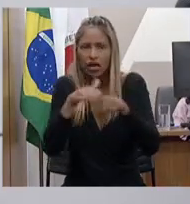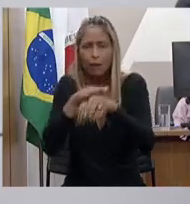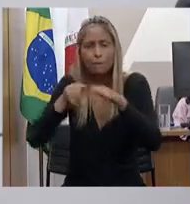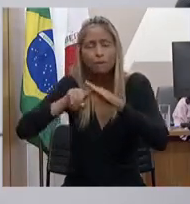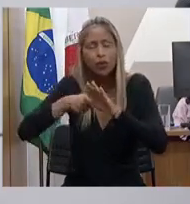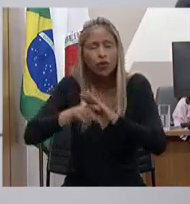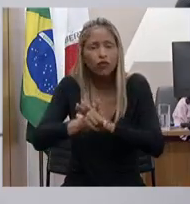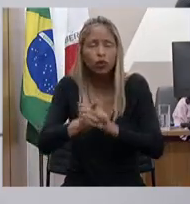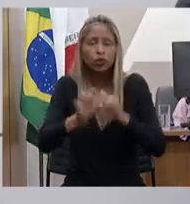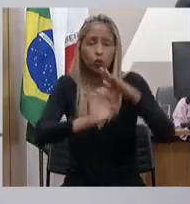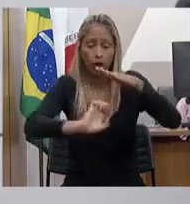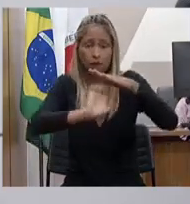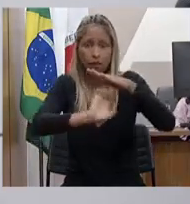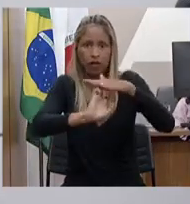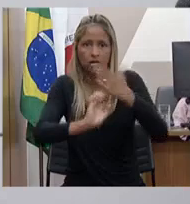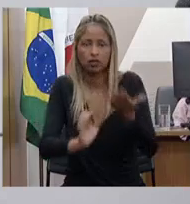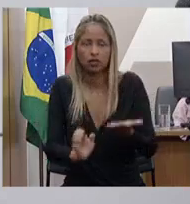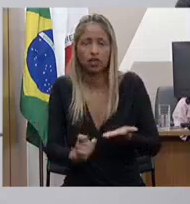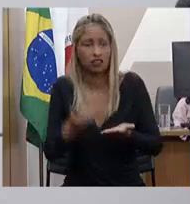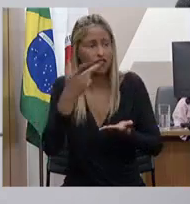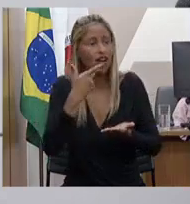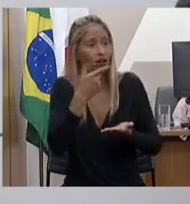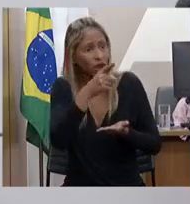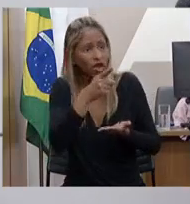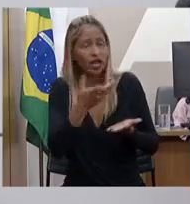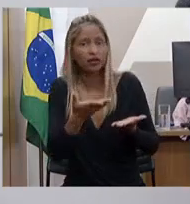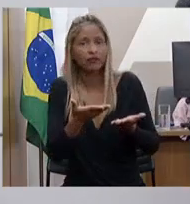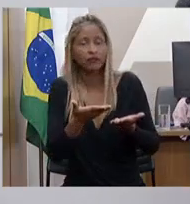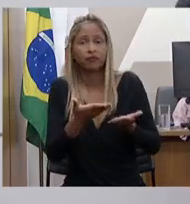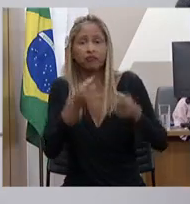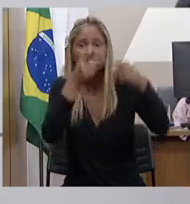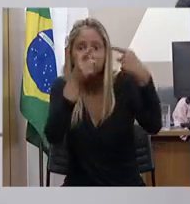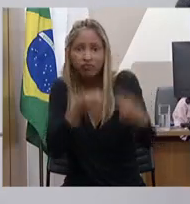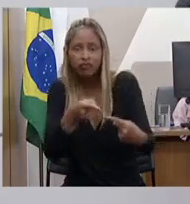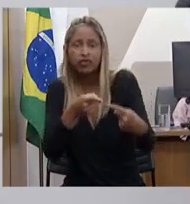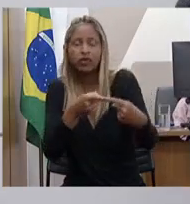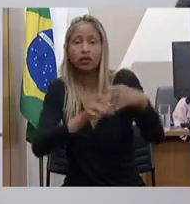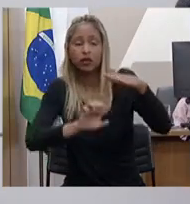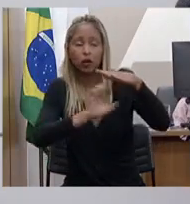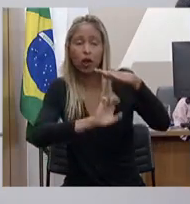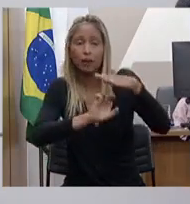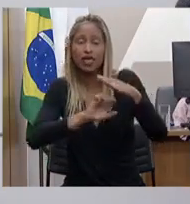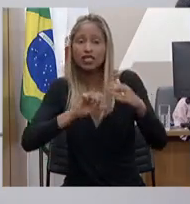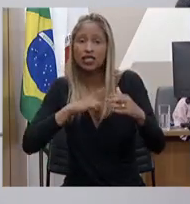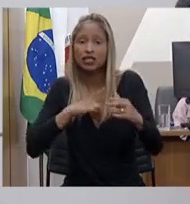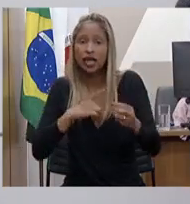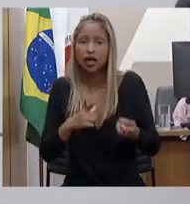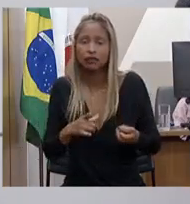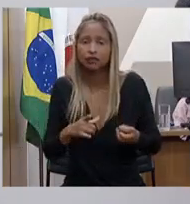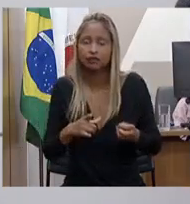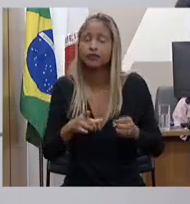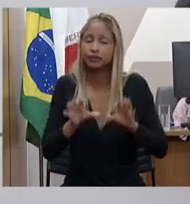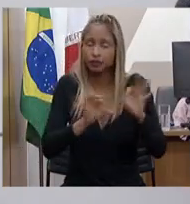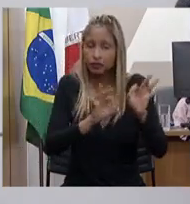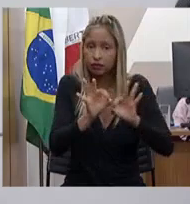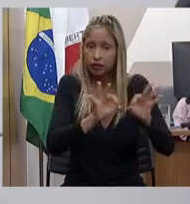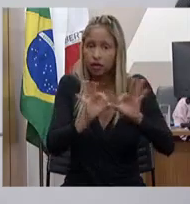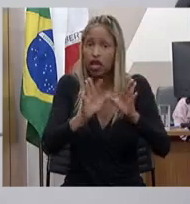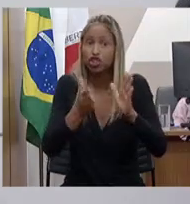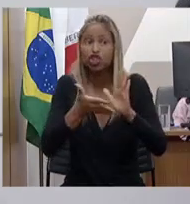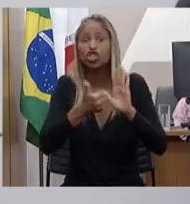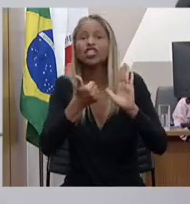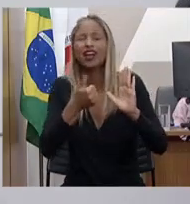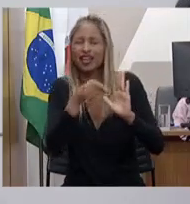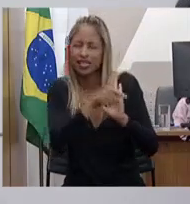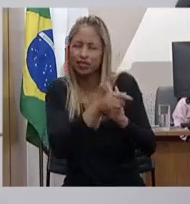fundo e consiga inclusive no embate com as empresas que tenham eles têm um processo já de tirar isso